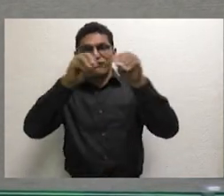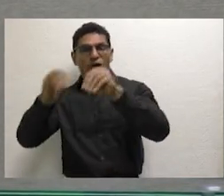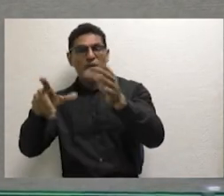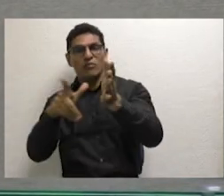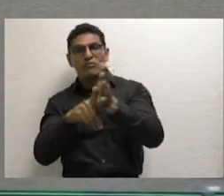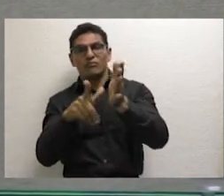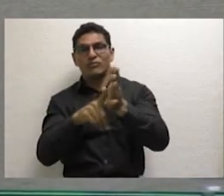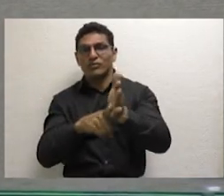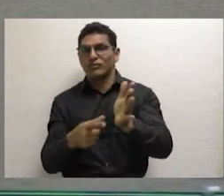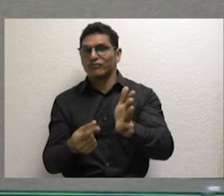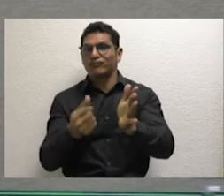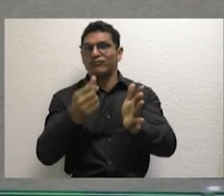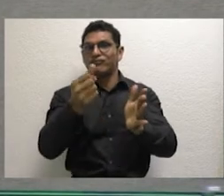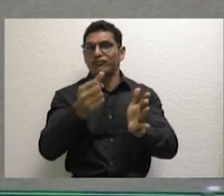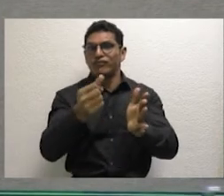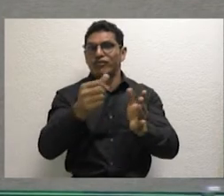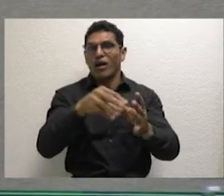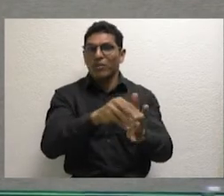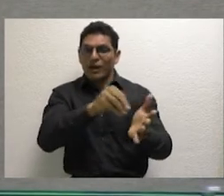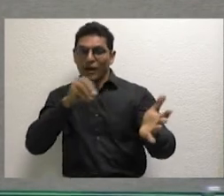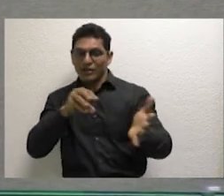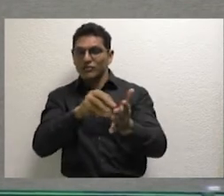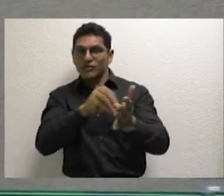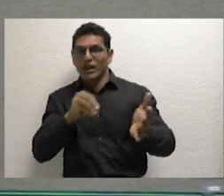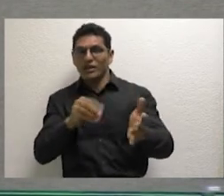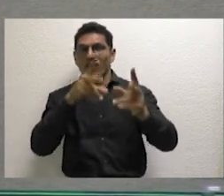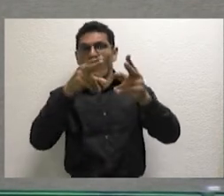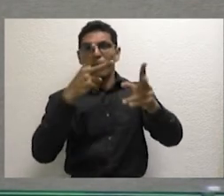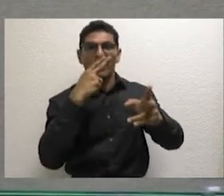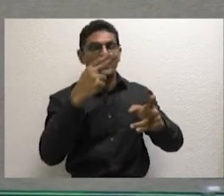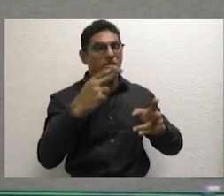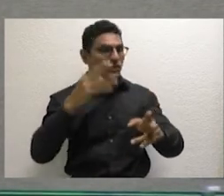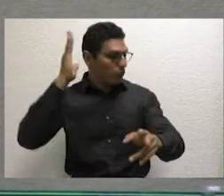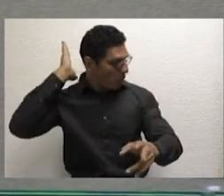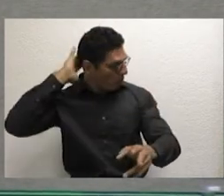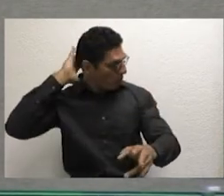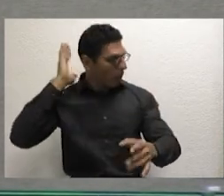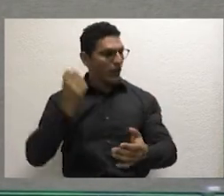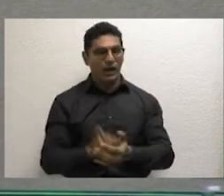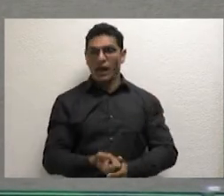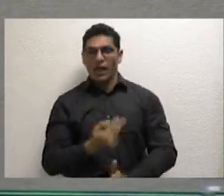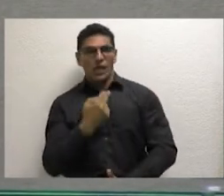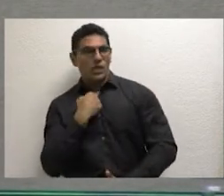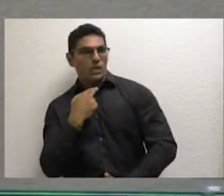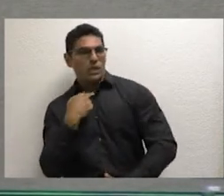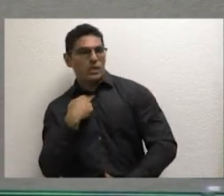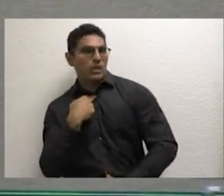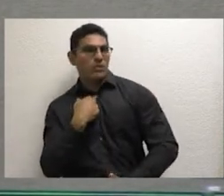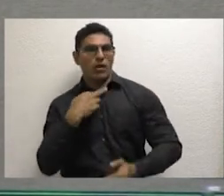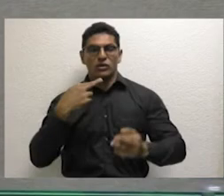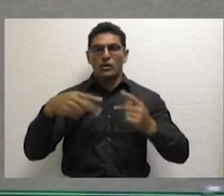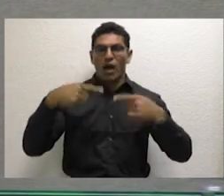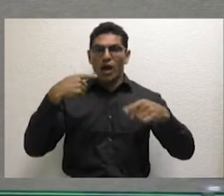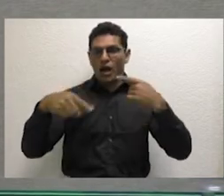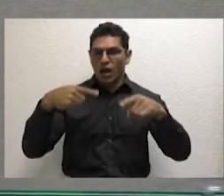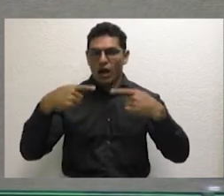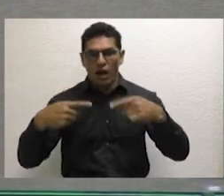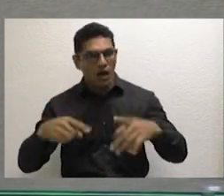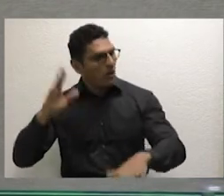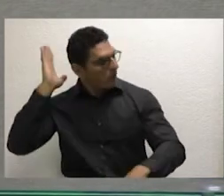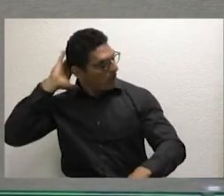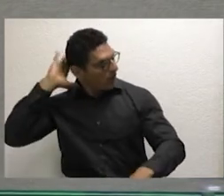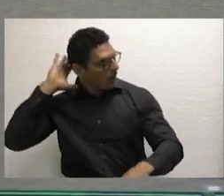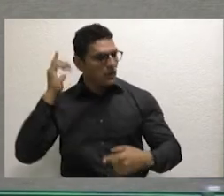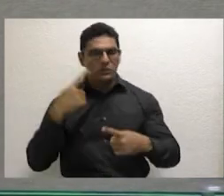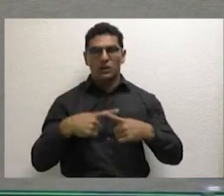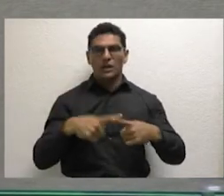econômico para extrativismo como é do Pará e eu não posso criticar nossos irmãos paraenses porque eles